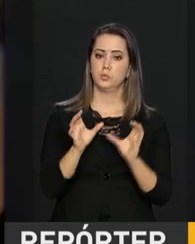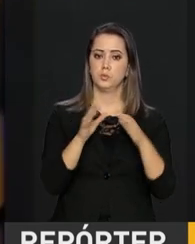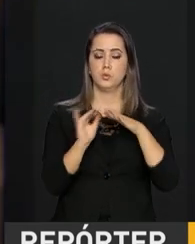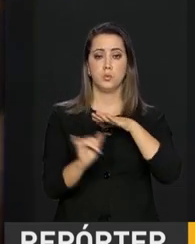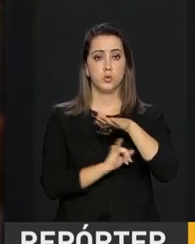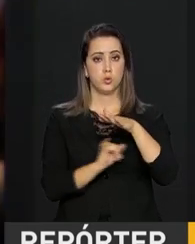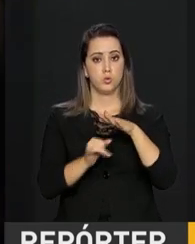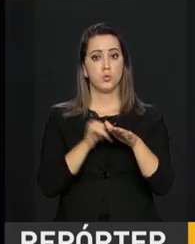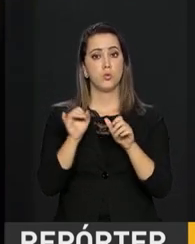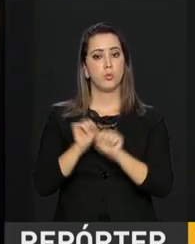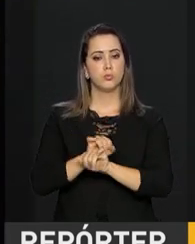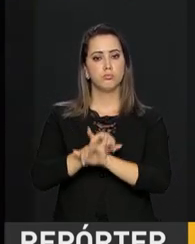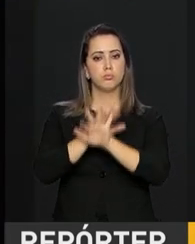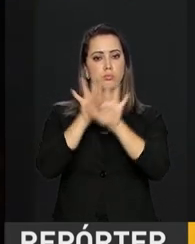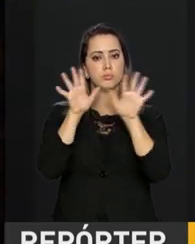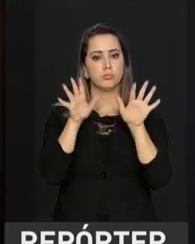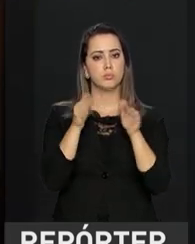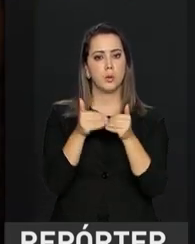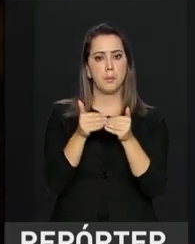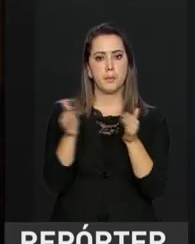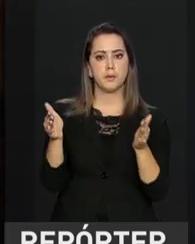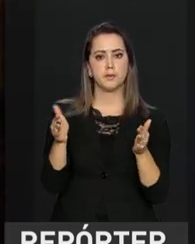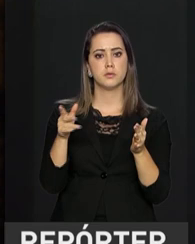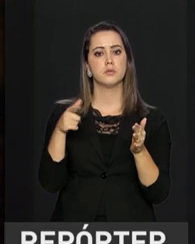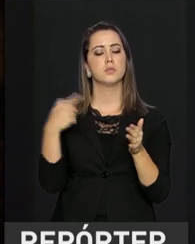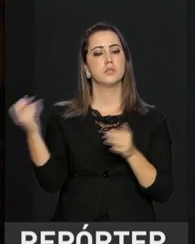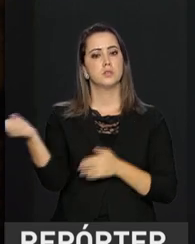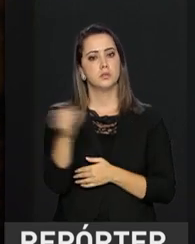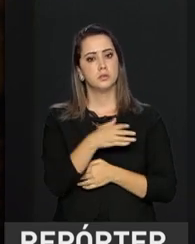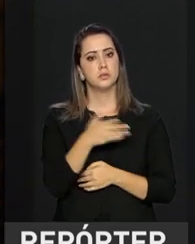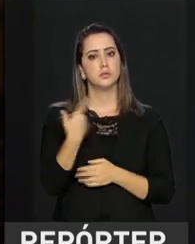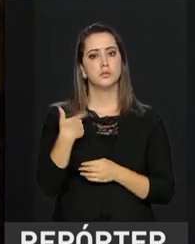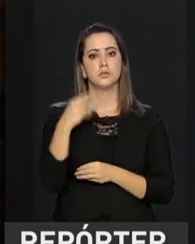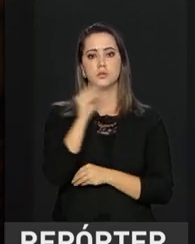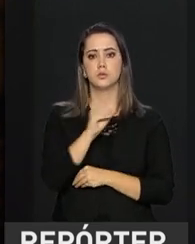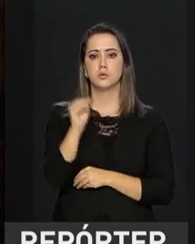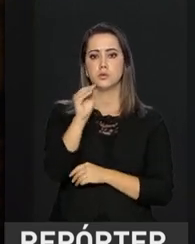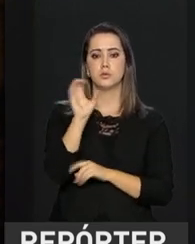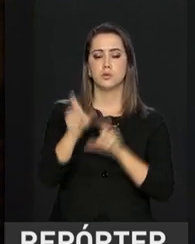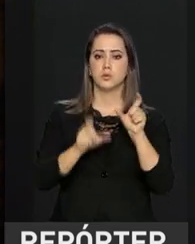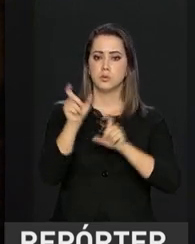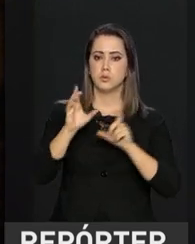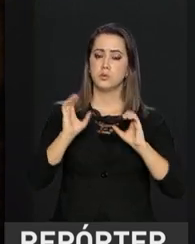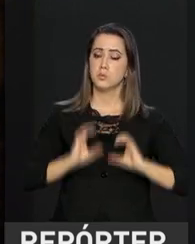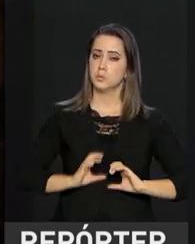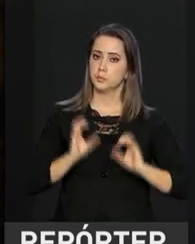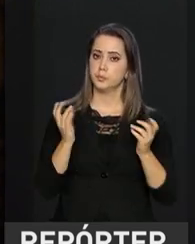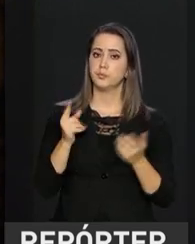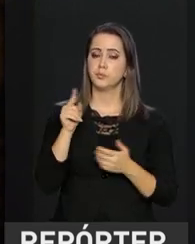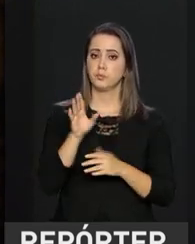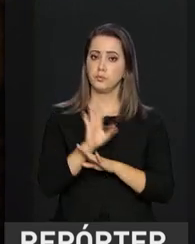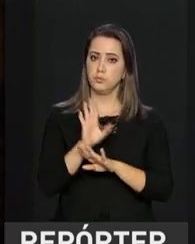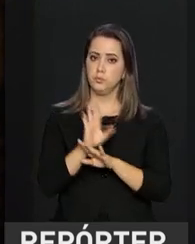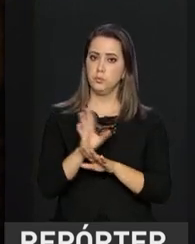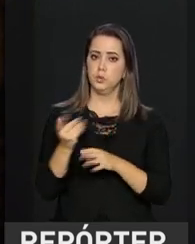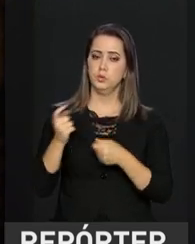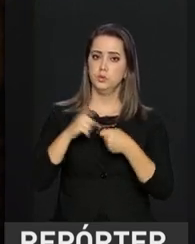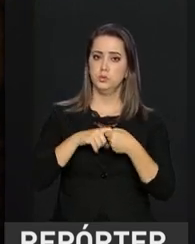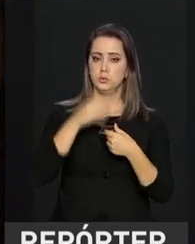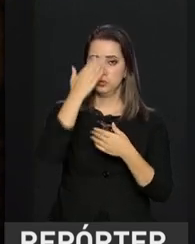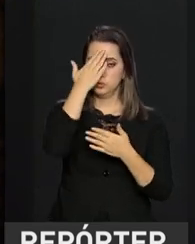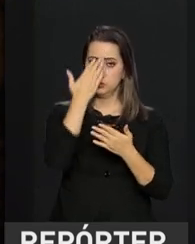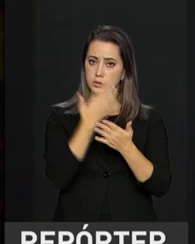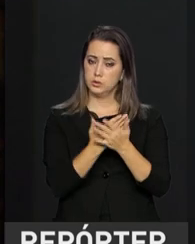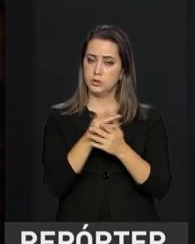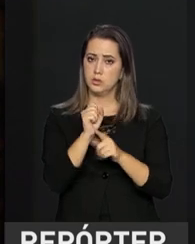transparentes abertas e modernas no trato com o cidadão isso irá ajudar a recuperar a confiança